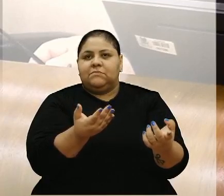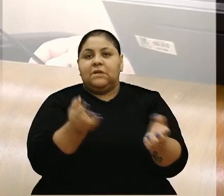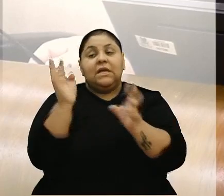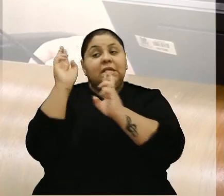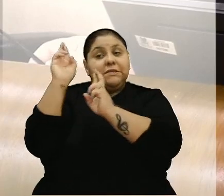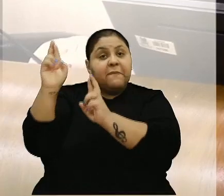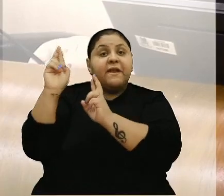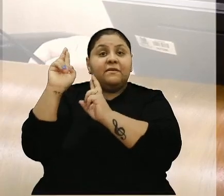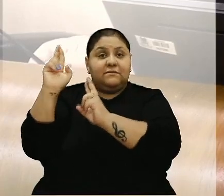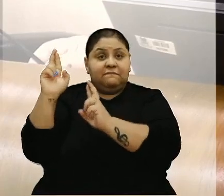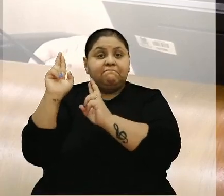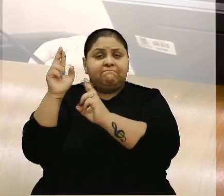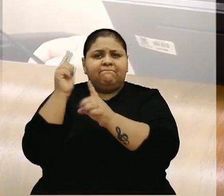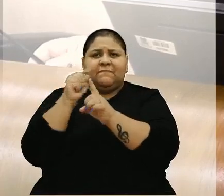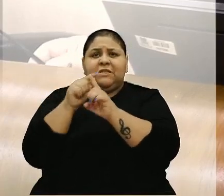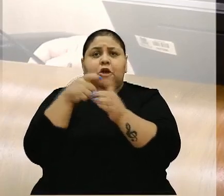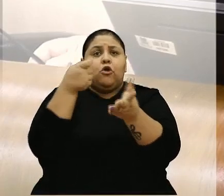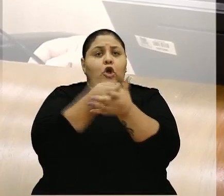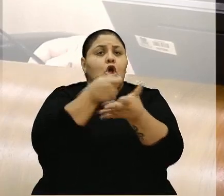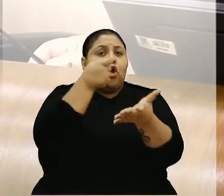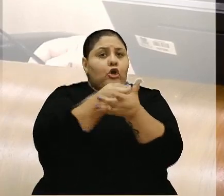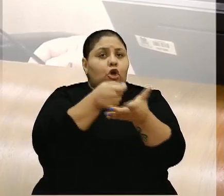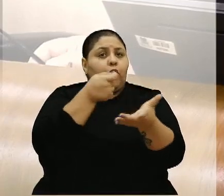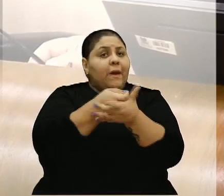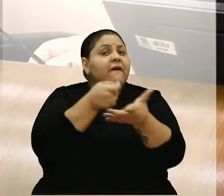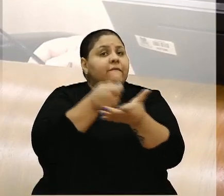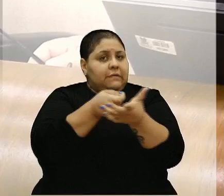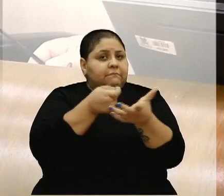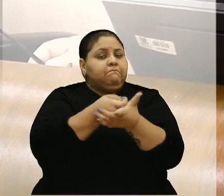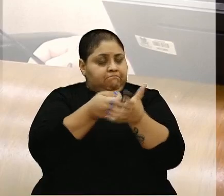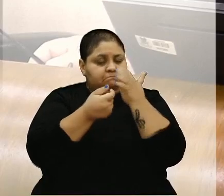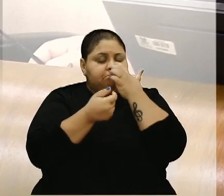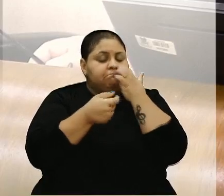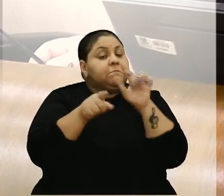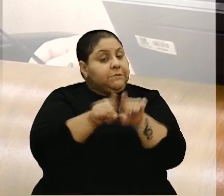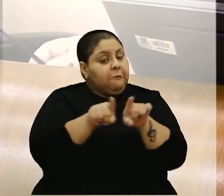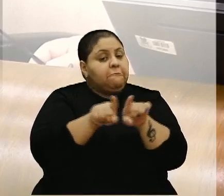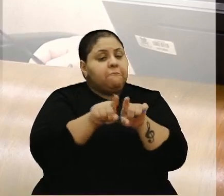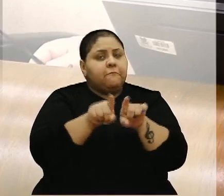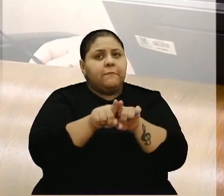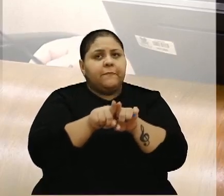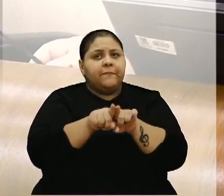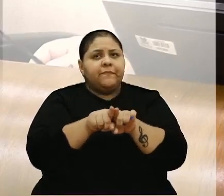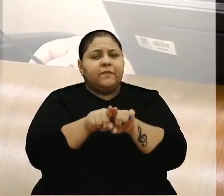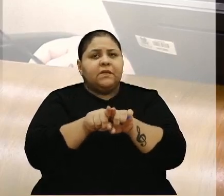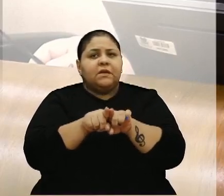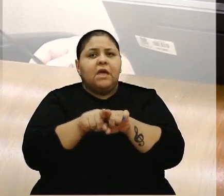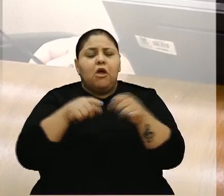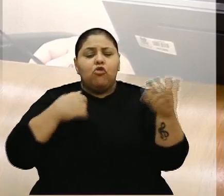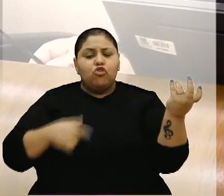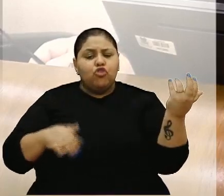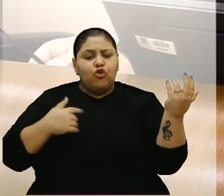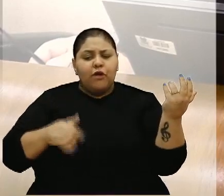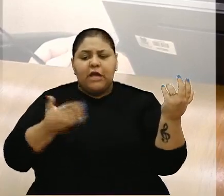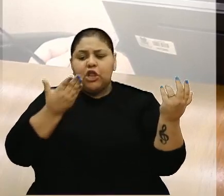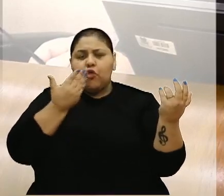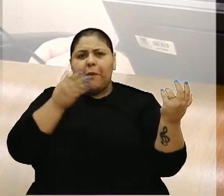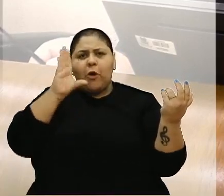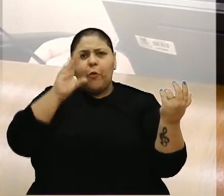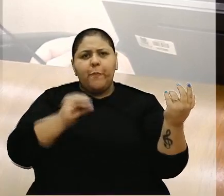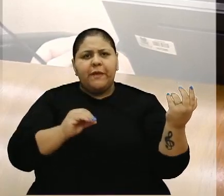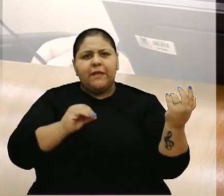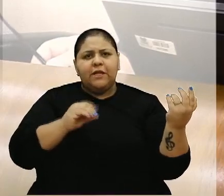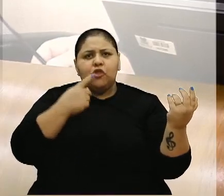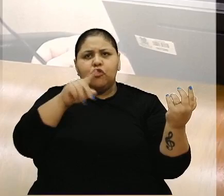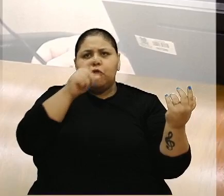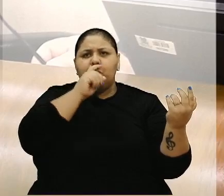esperança, porque cobrava firme quando tinha que cobrar. Toquei numa janta do teu pai uma vez, há muitos